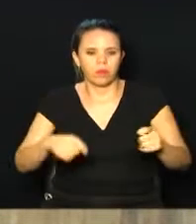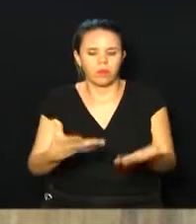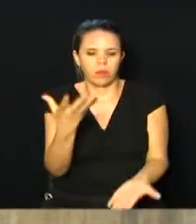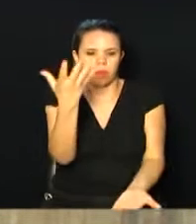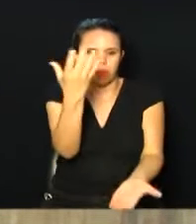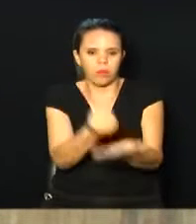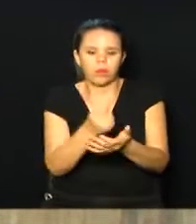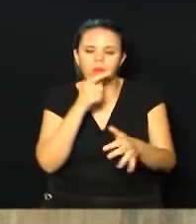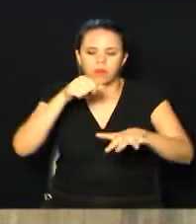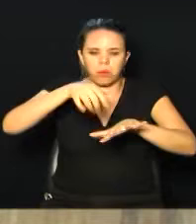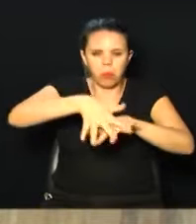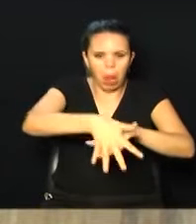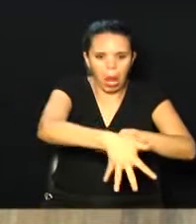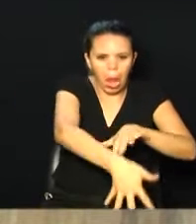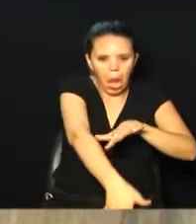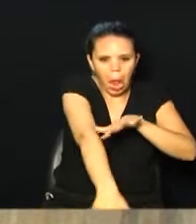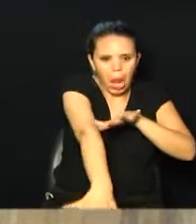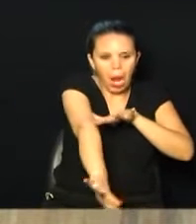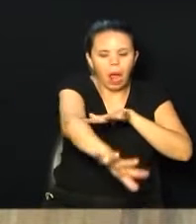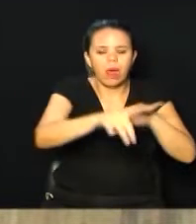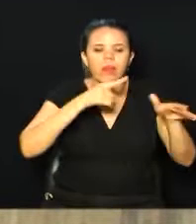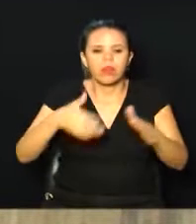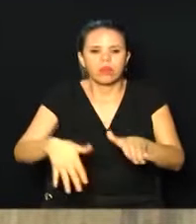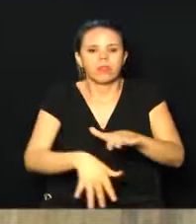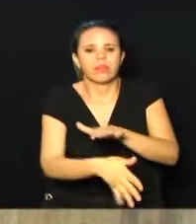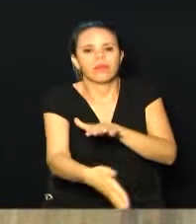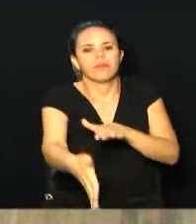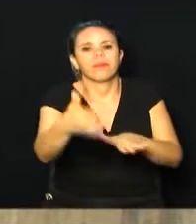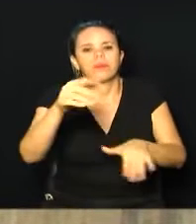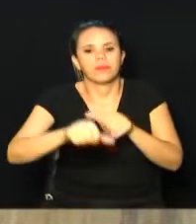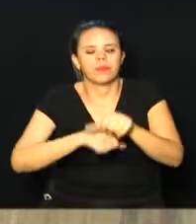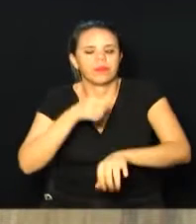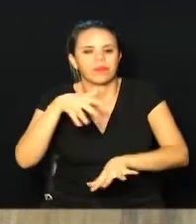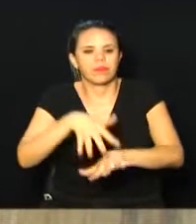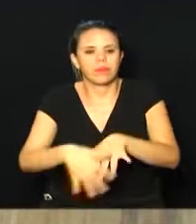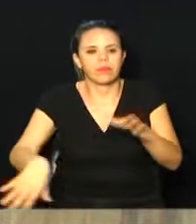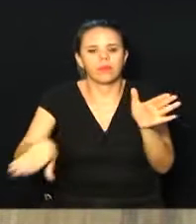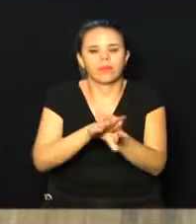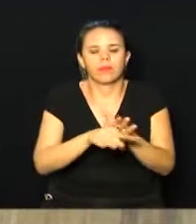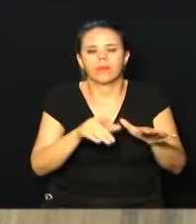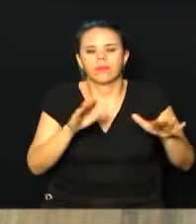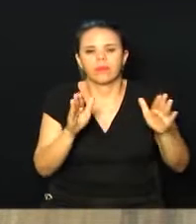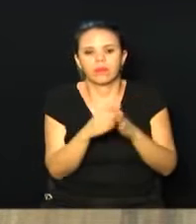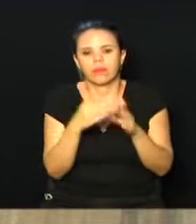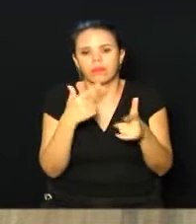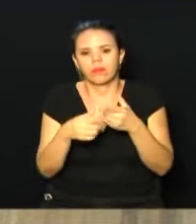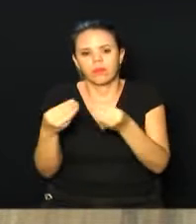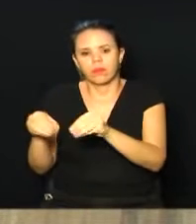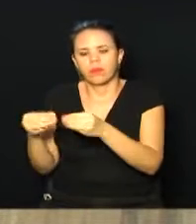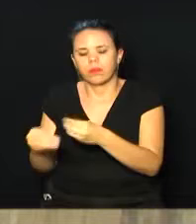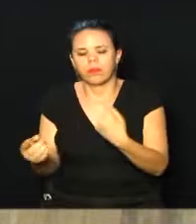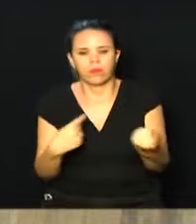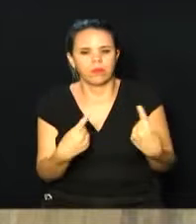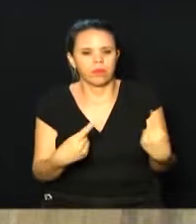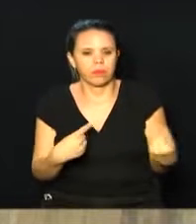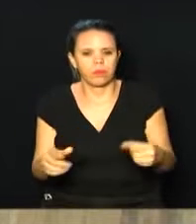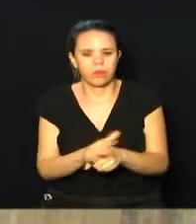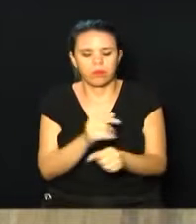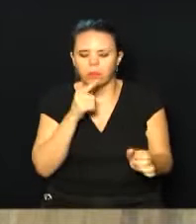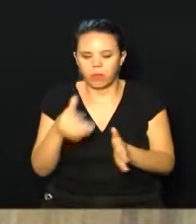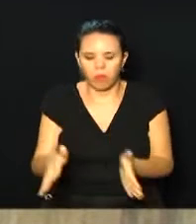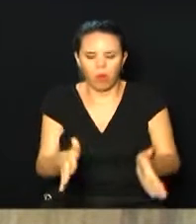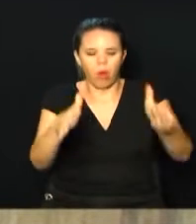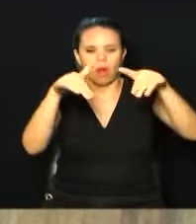servir para drenagem dessas águas, até para que elas não cheguem, então, por exemplo, lá no Orozimbo Maia, no Córrego